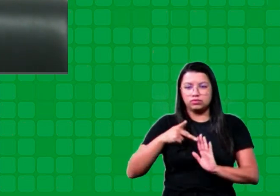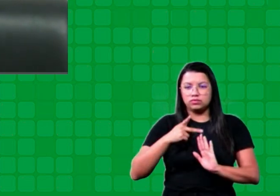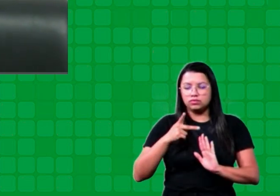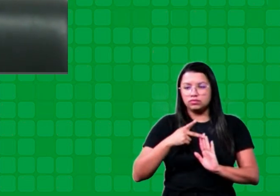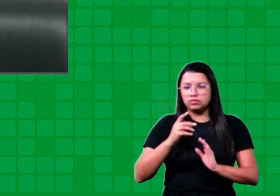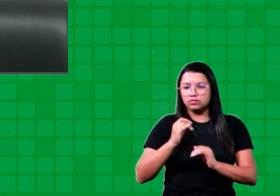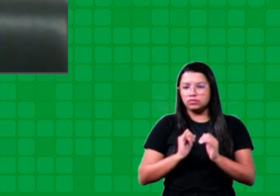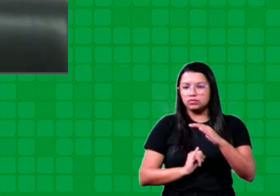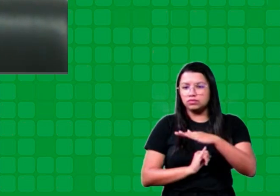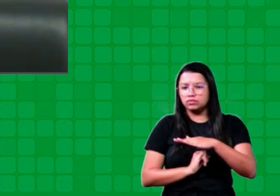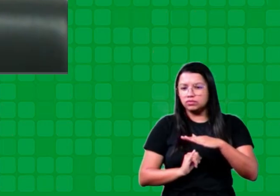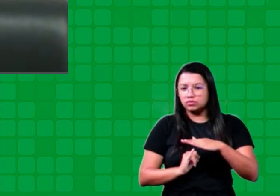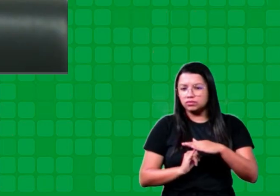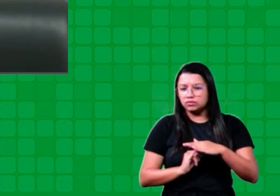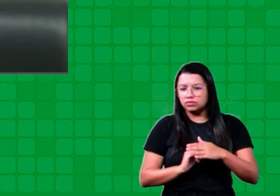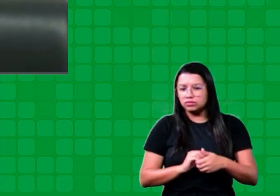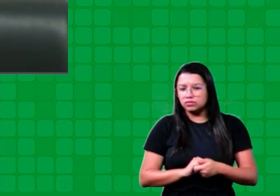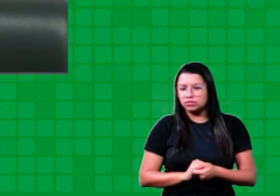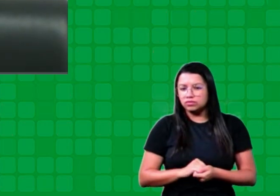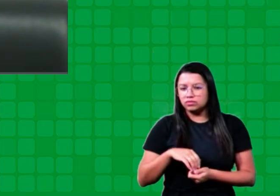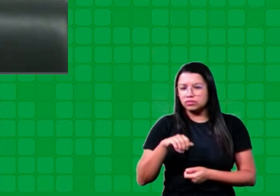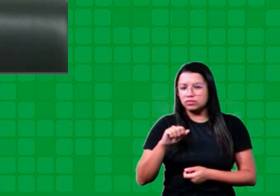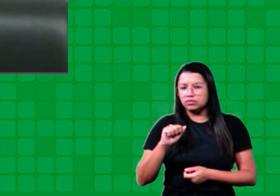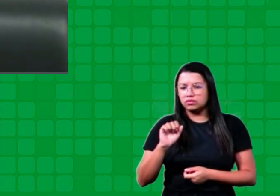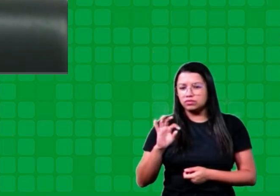de reformulação, as atas de colegiado,